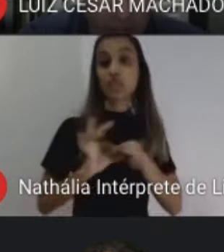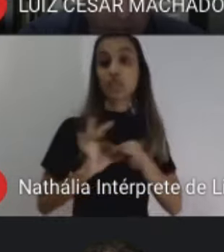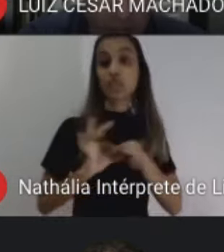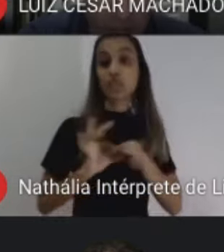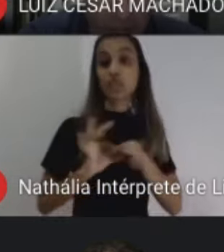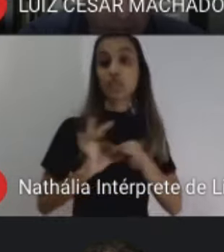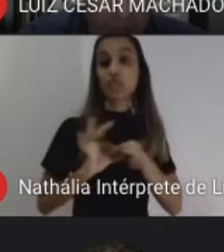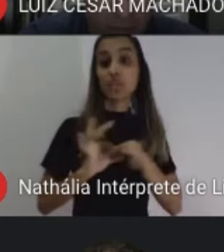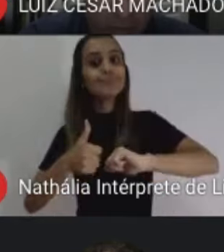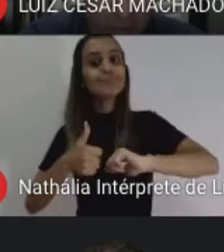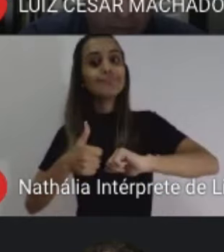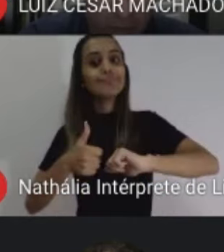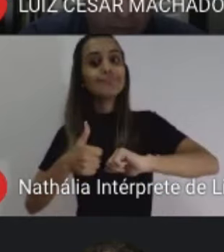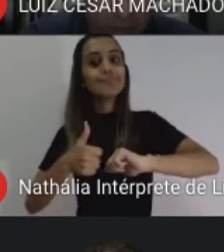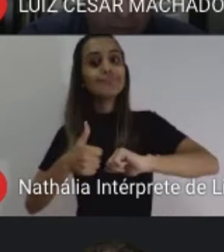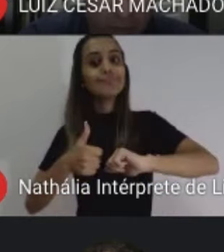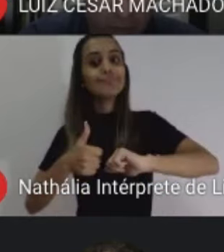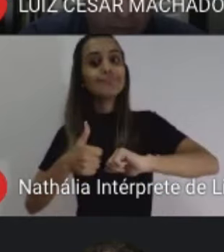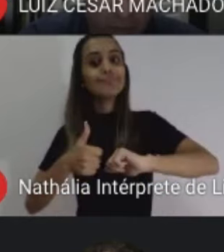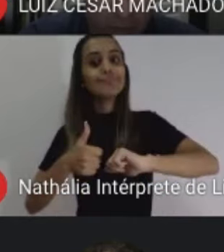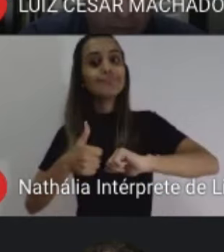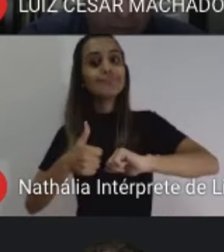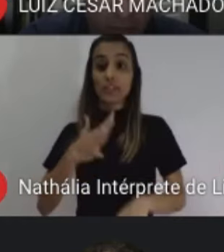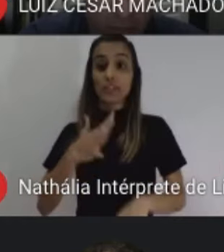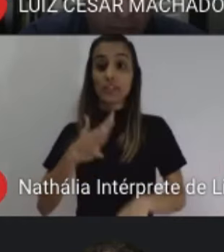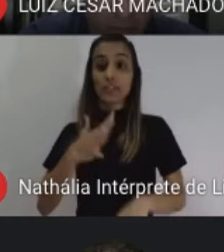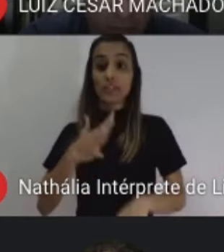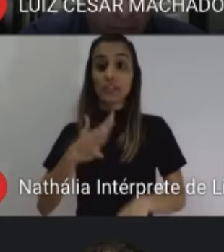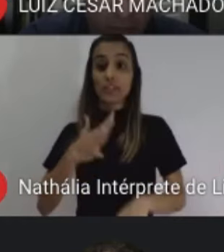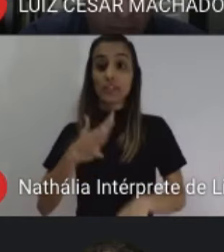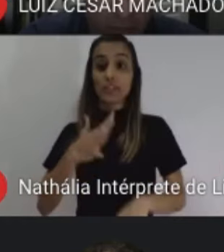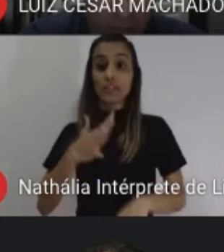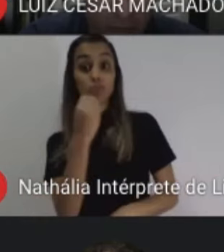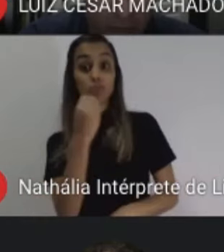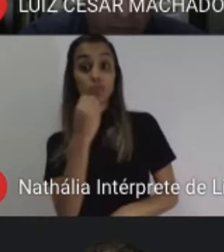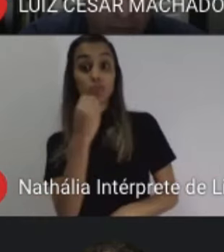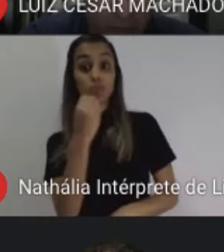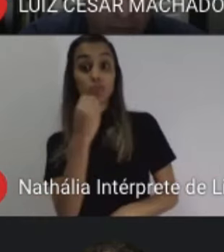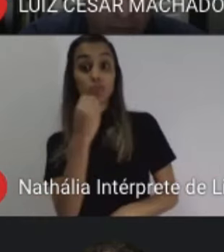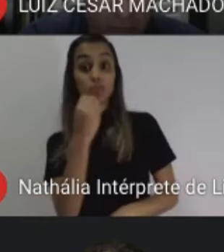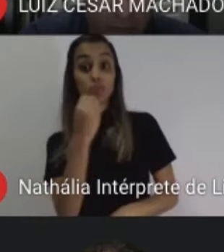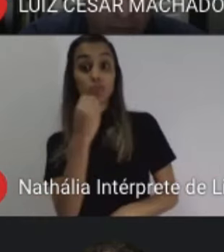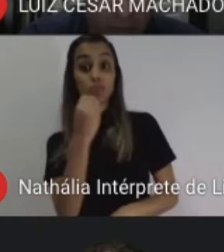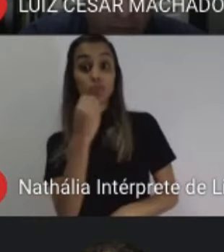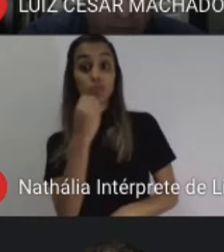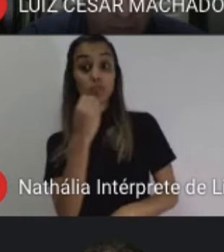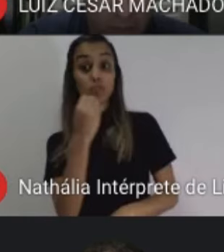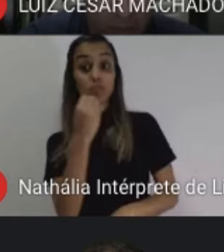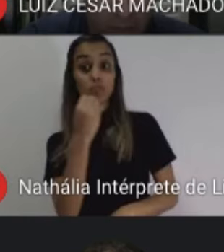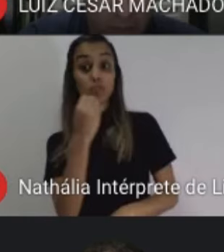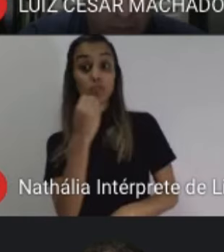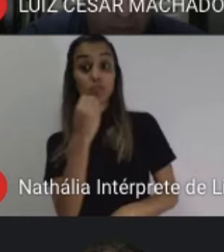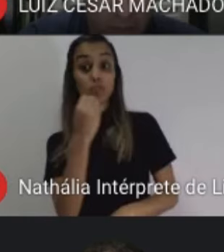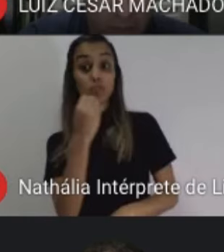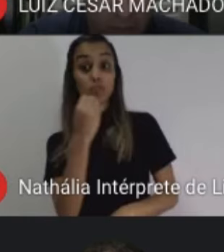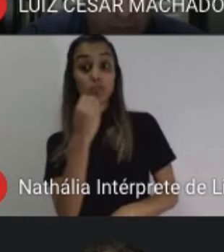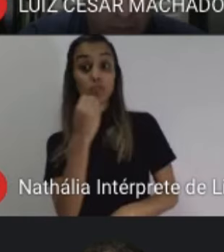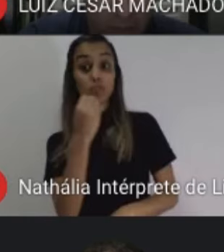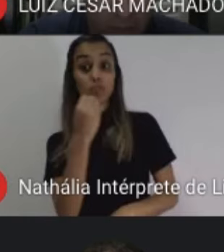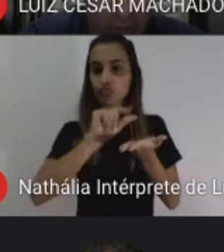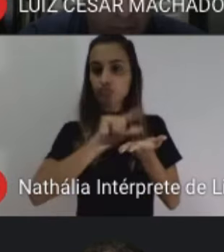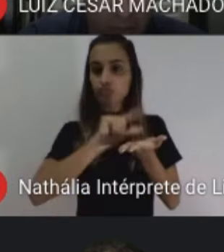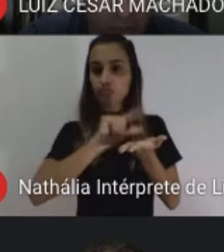esse vínculo, que faria com que nós pudéssemos fazer o enquadramento tanto no artigo 22, que é a propaganda, que digamos